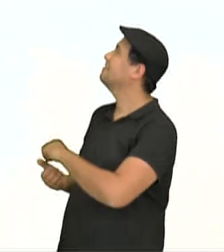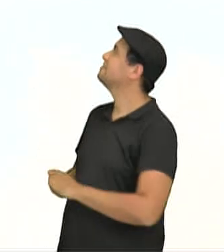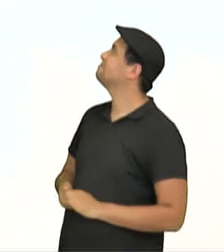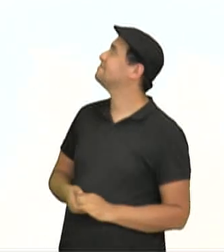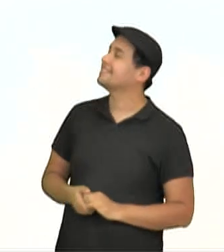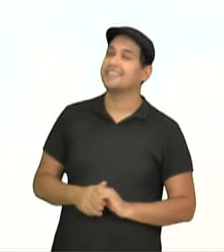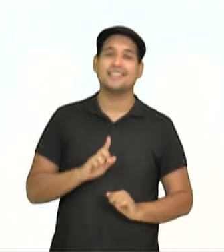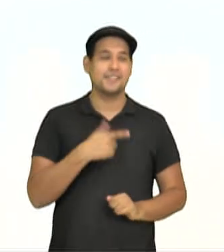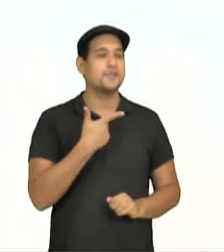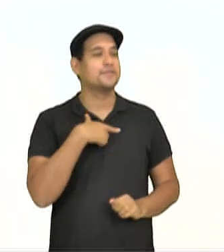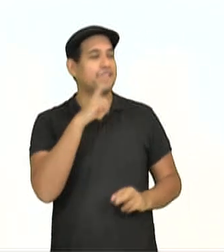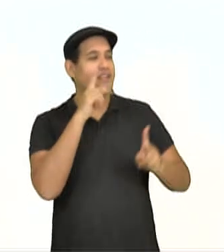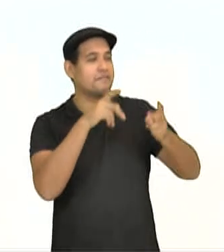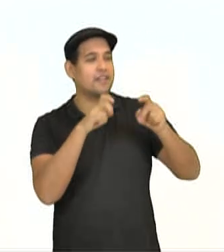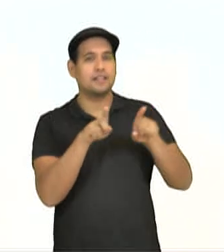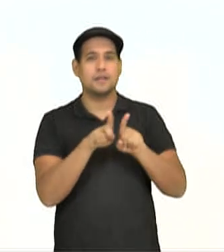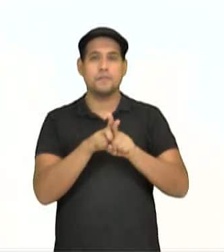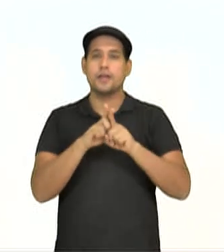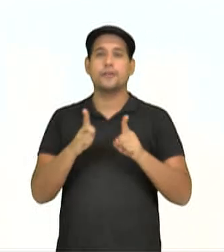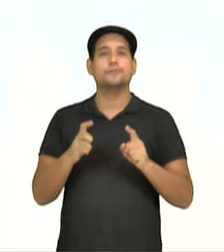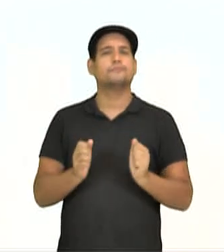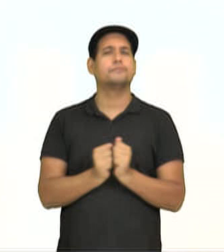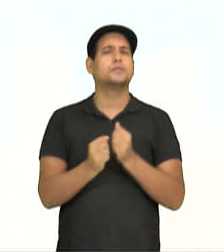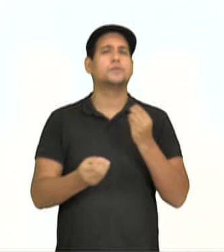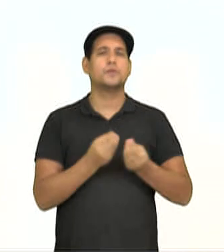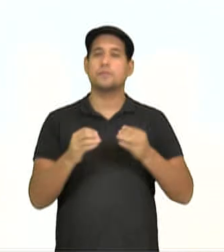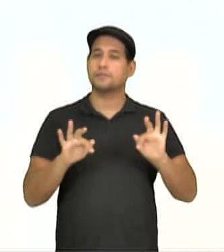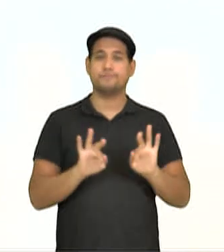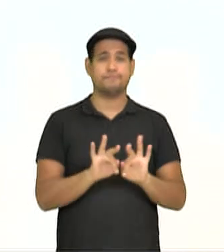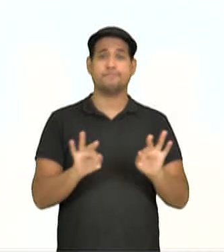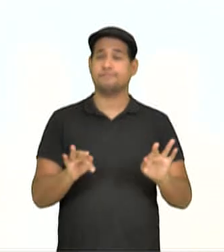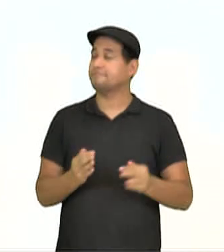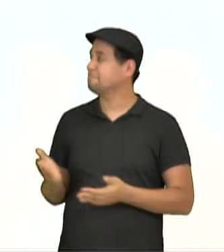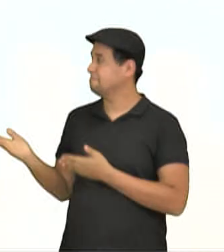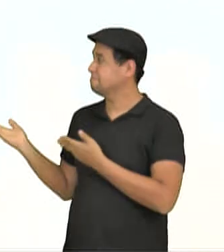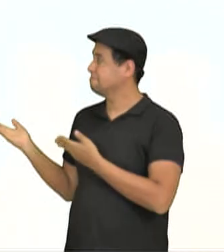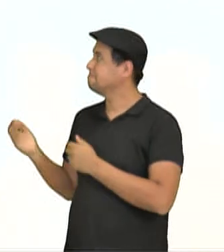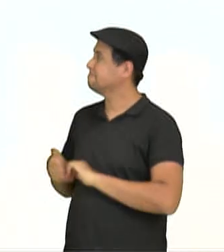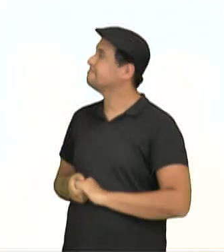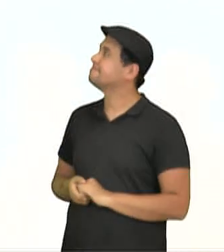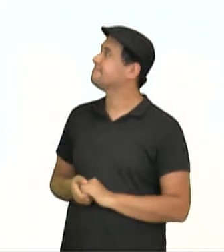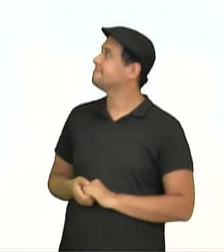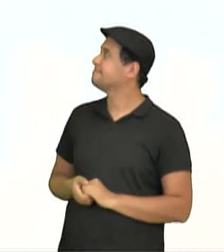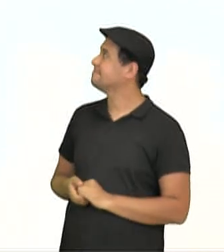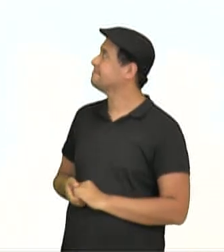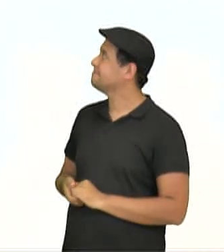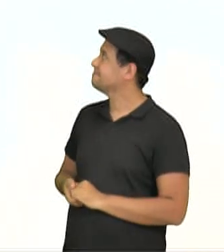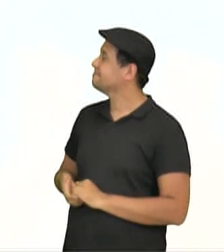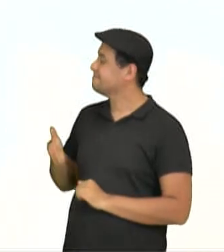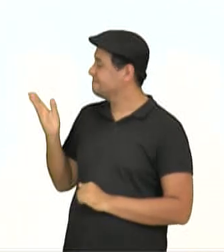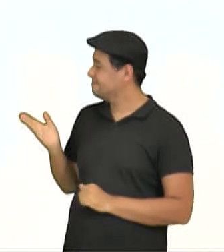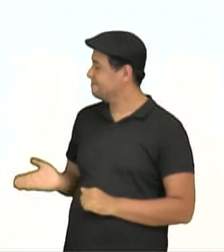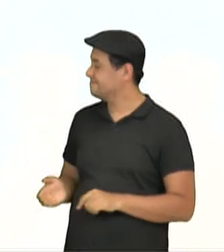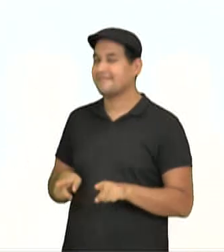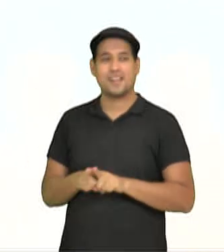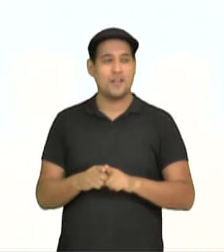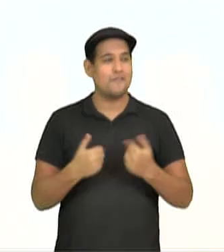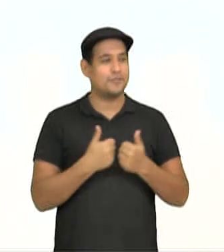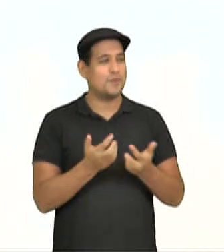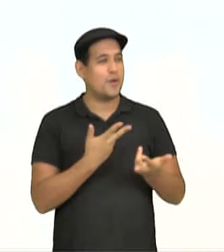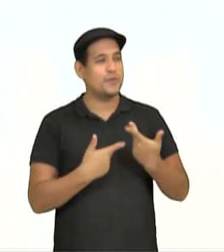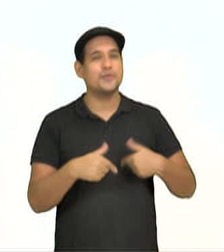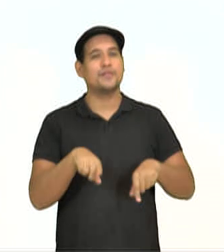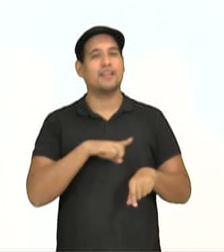consegue interpretar ela de uma maneira bem simples. Ali o campo de futebol, com a bola no meio, tudo que